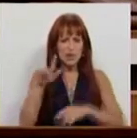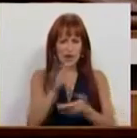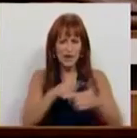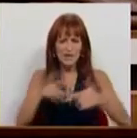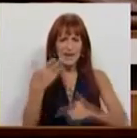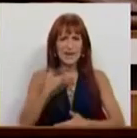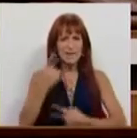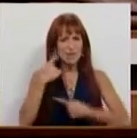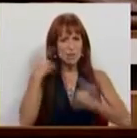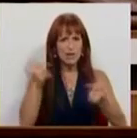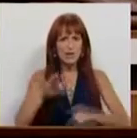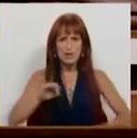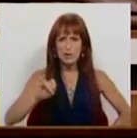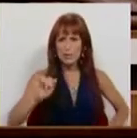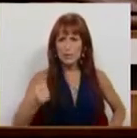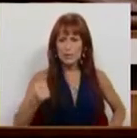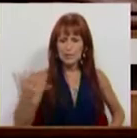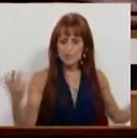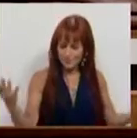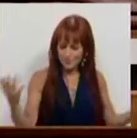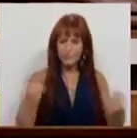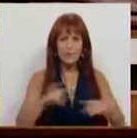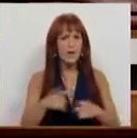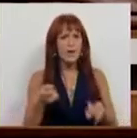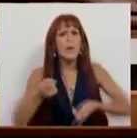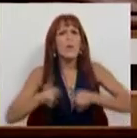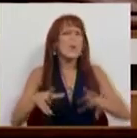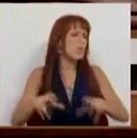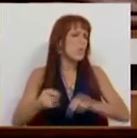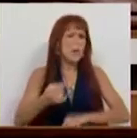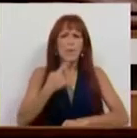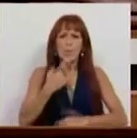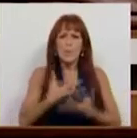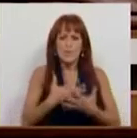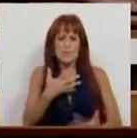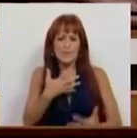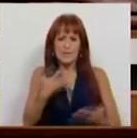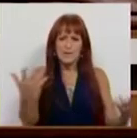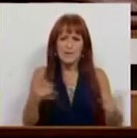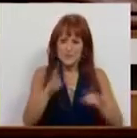de dívida pública no PIB. Não é mais, nunca é demais sublinhar,